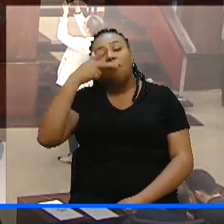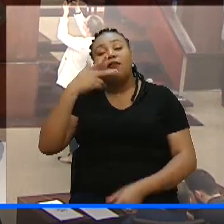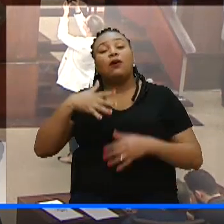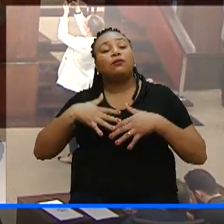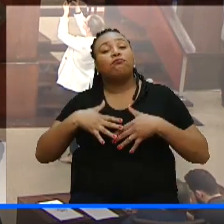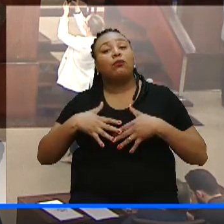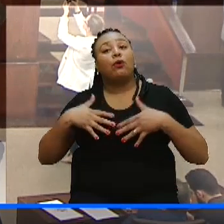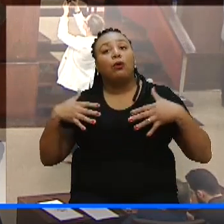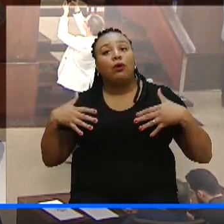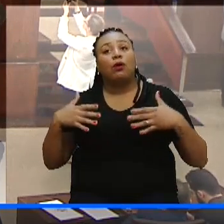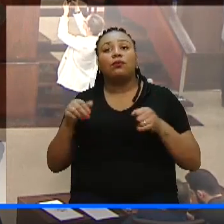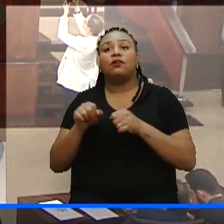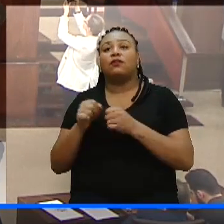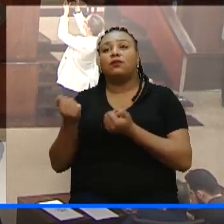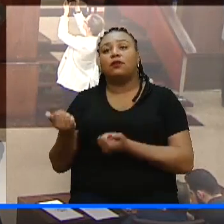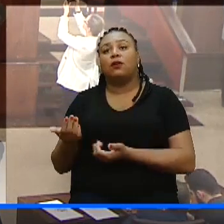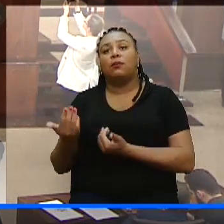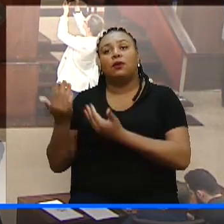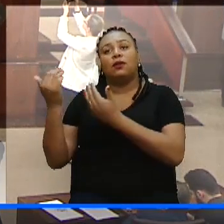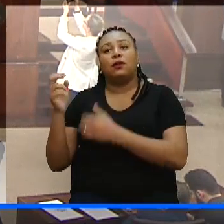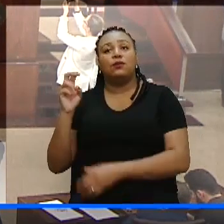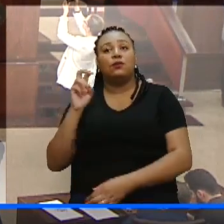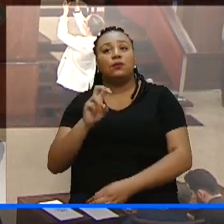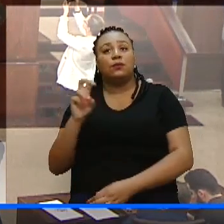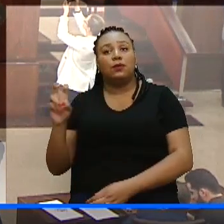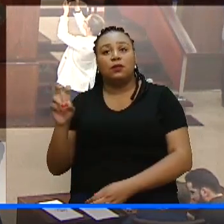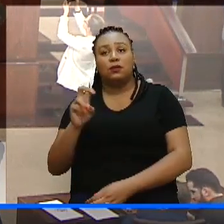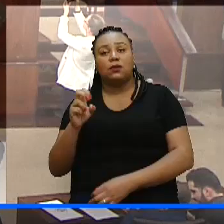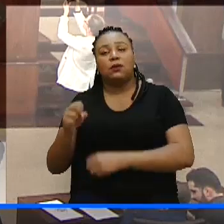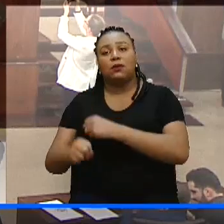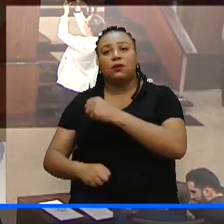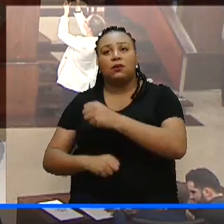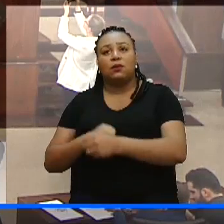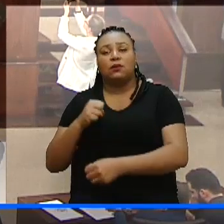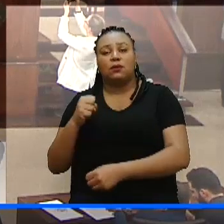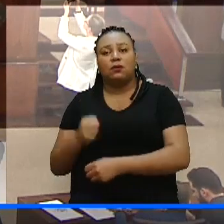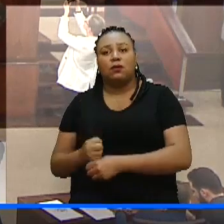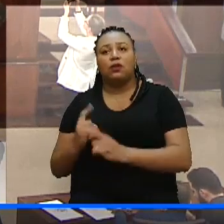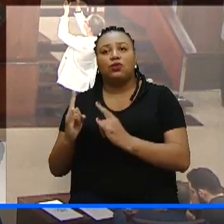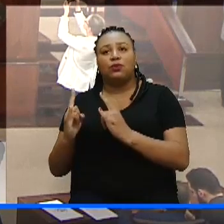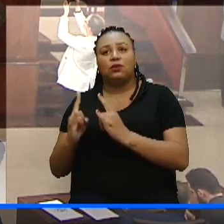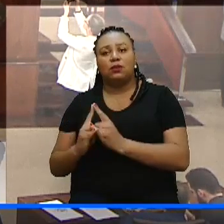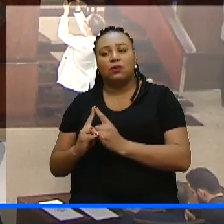homenagear os 55 anos da azonasul